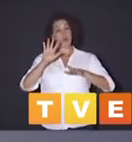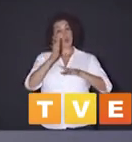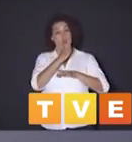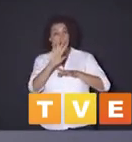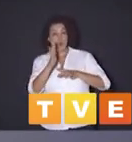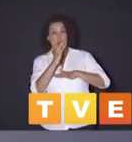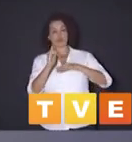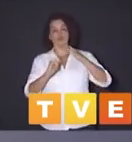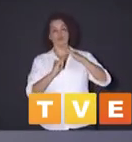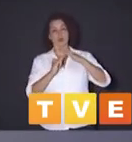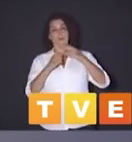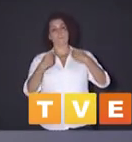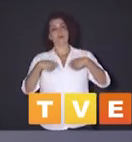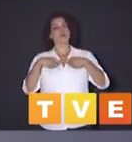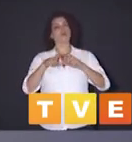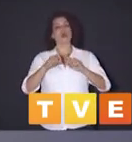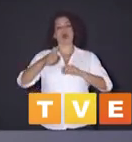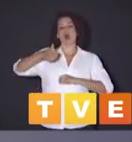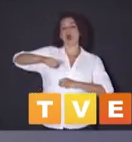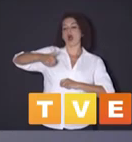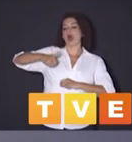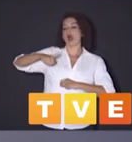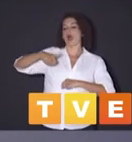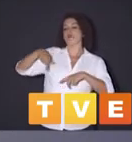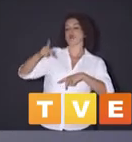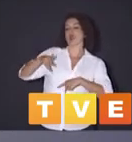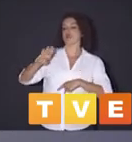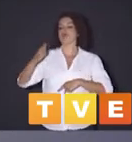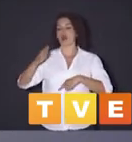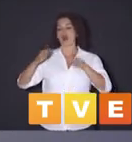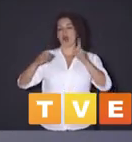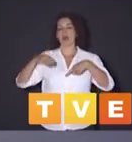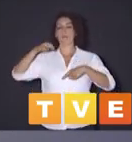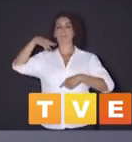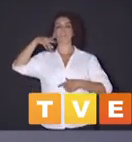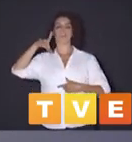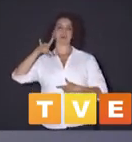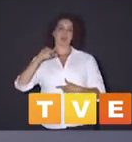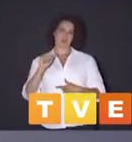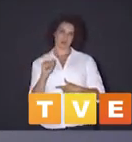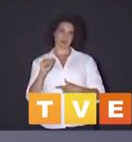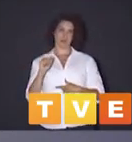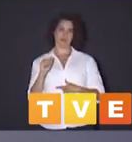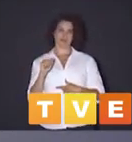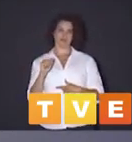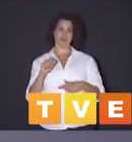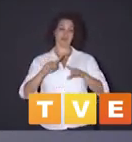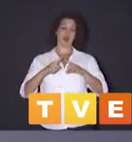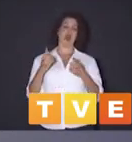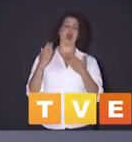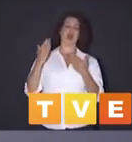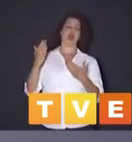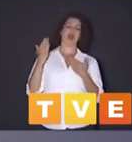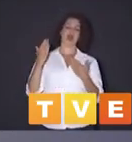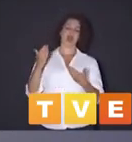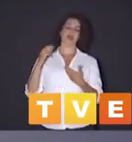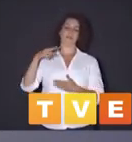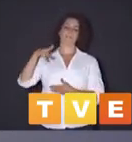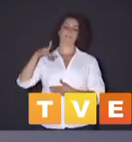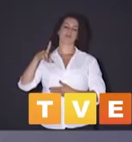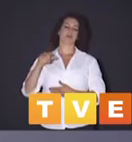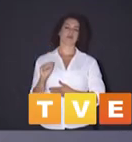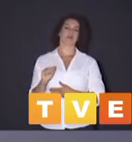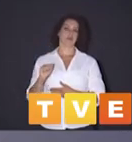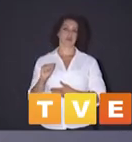deveriam checar informações que a mídia tradicional que está completamente em xeque nesse novo ambiente procurando o seu